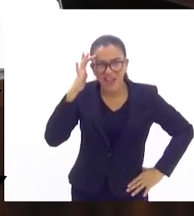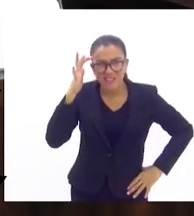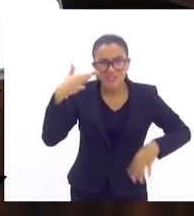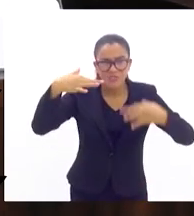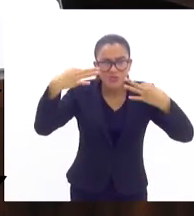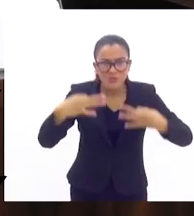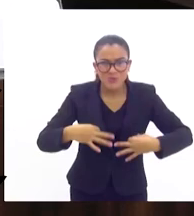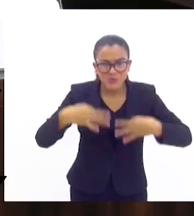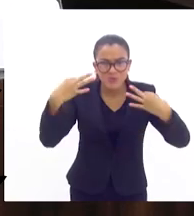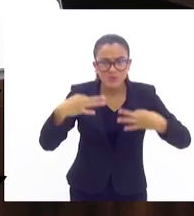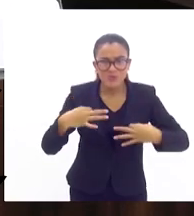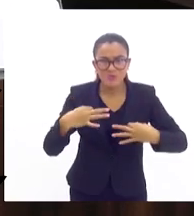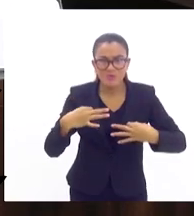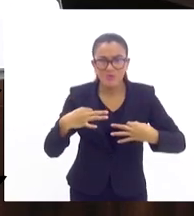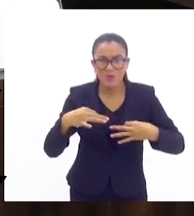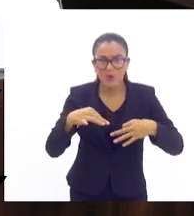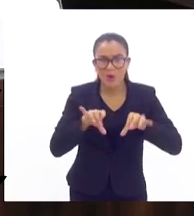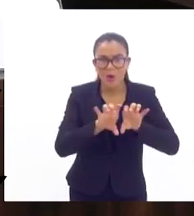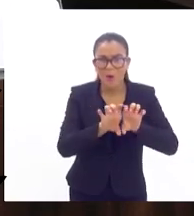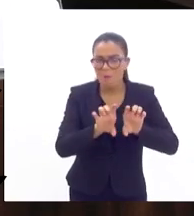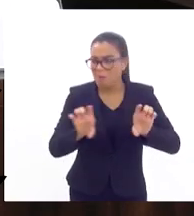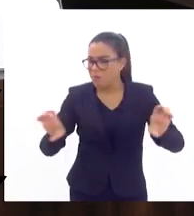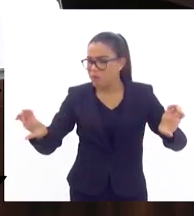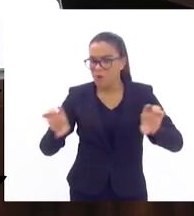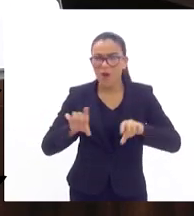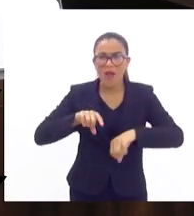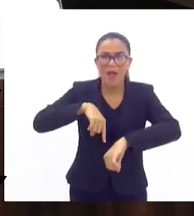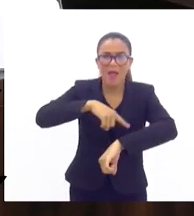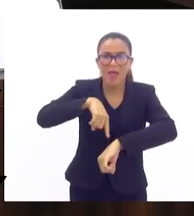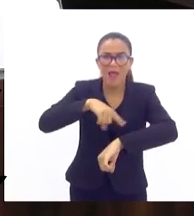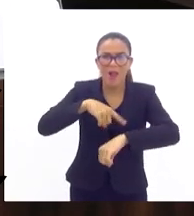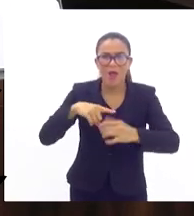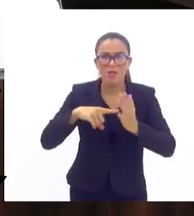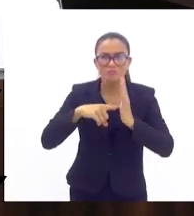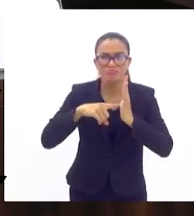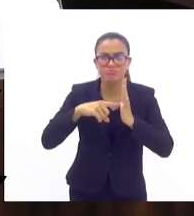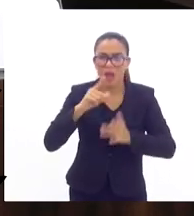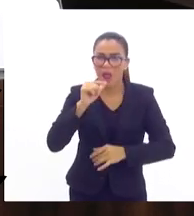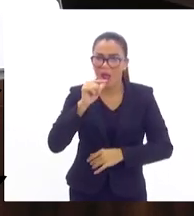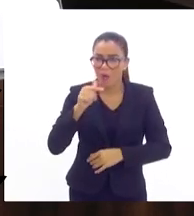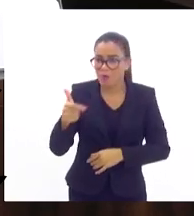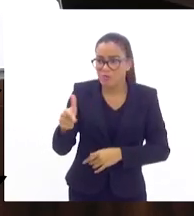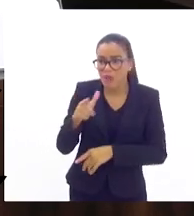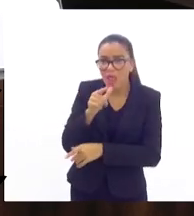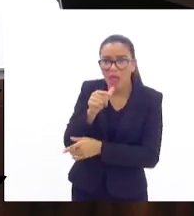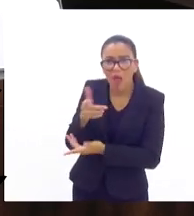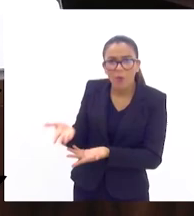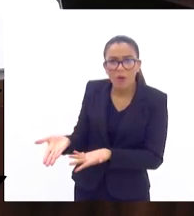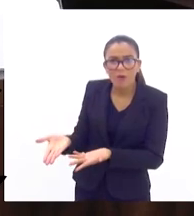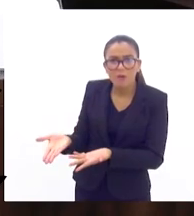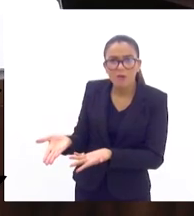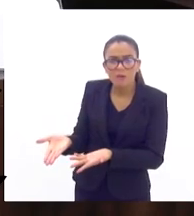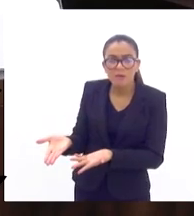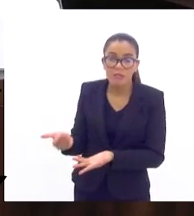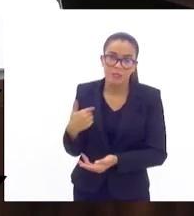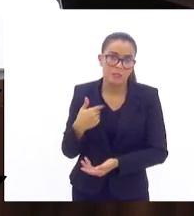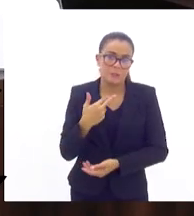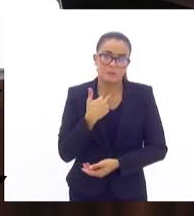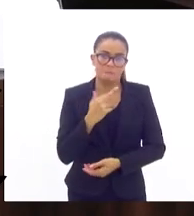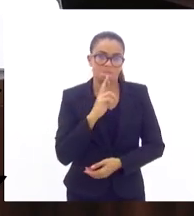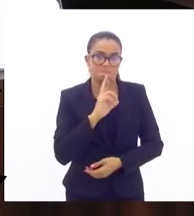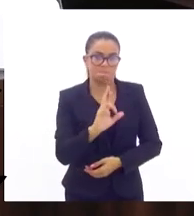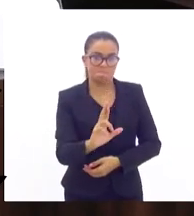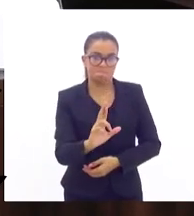justo, né, fazer a ligação de hidrômetro onde não tem água? Bem, eu não posso responder isso